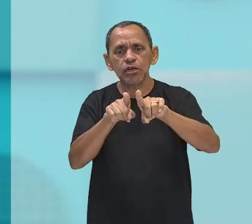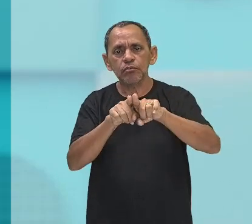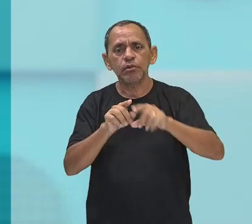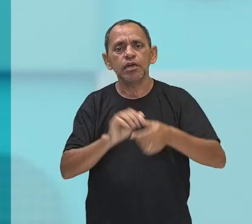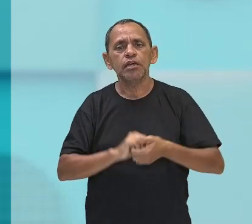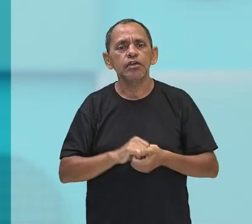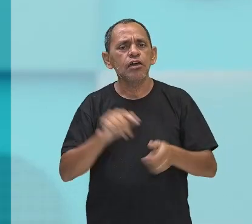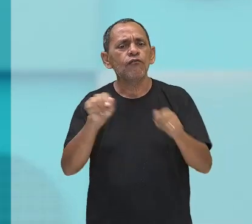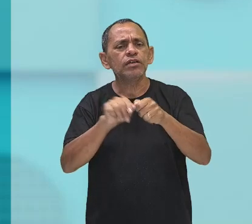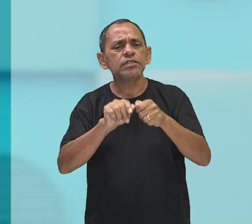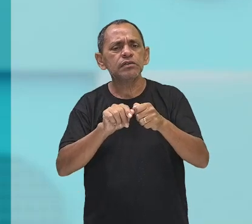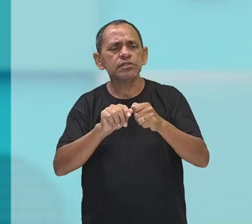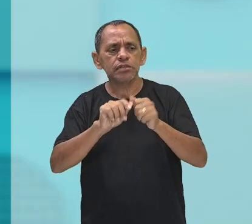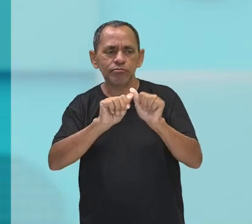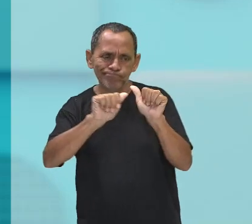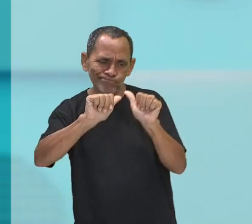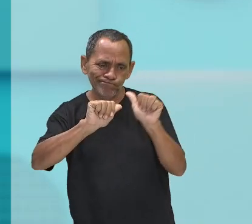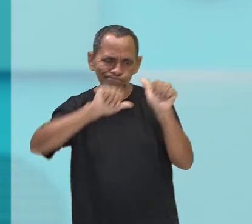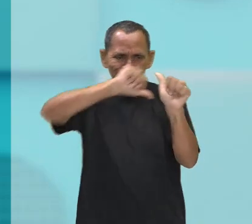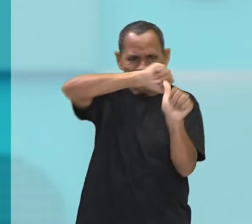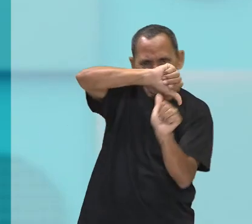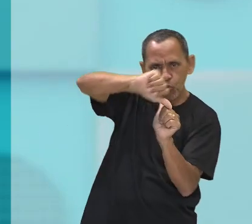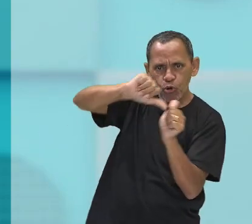ideia e tenha